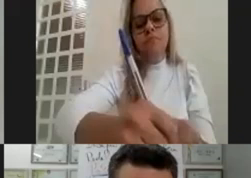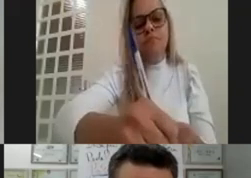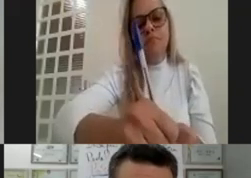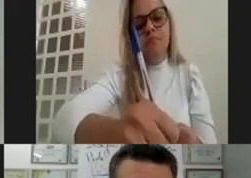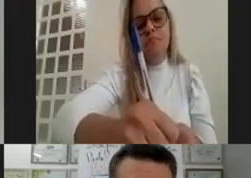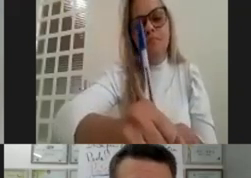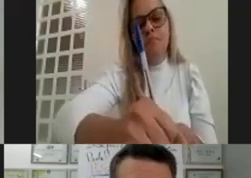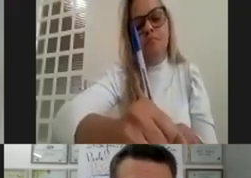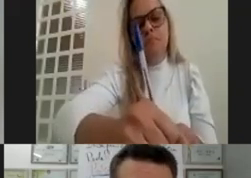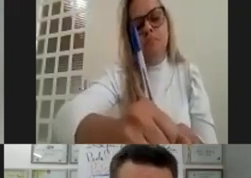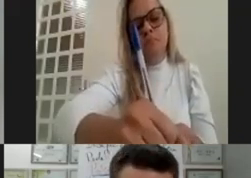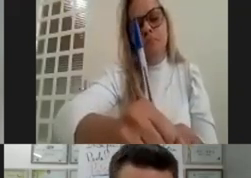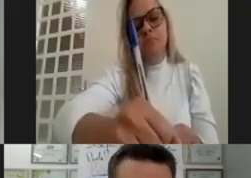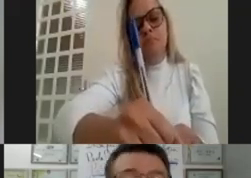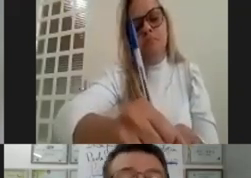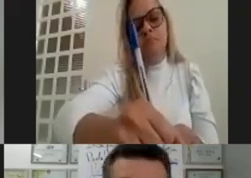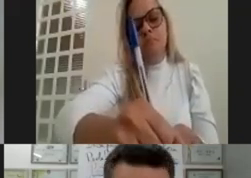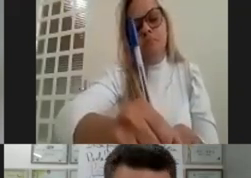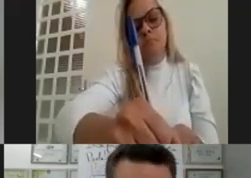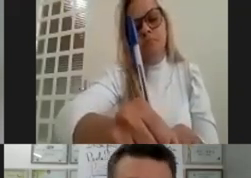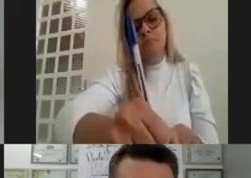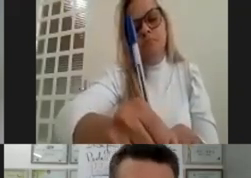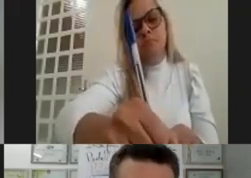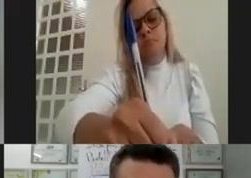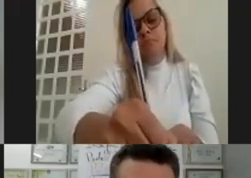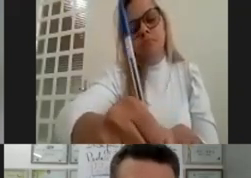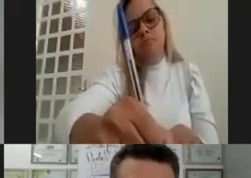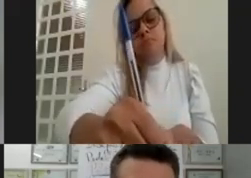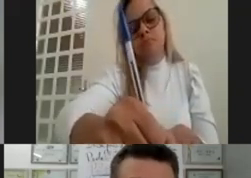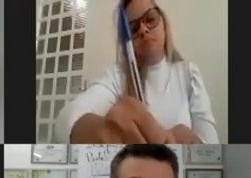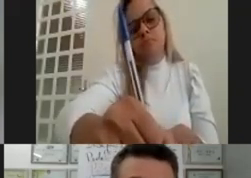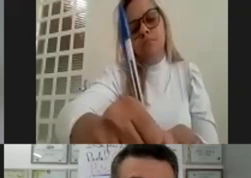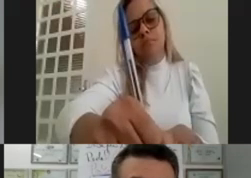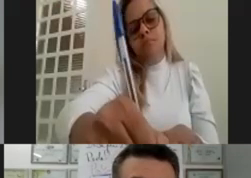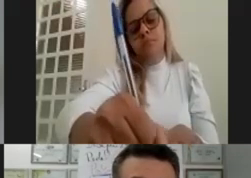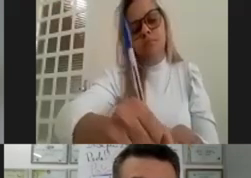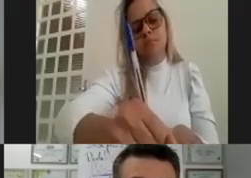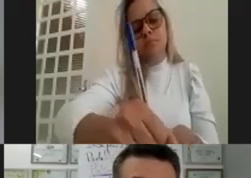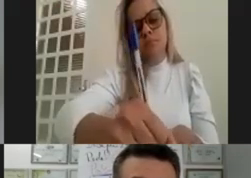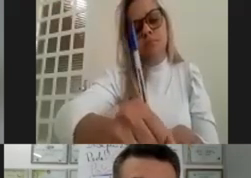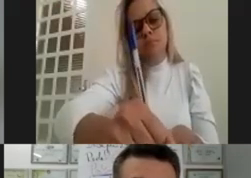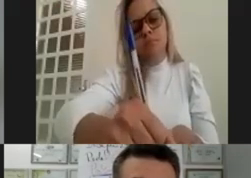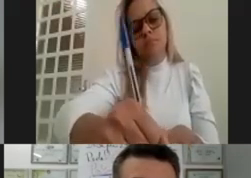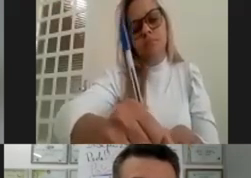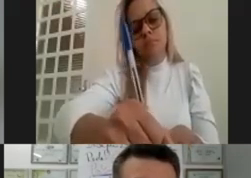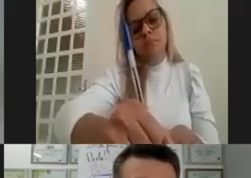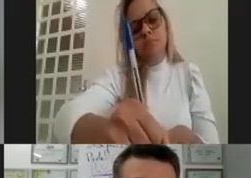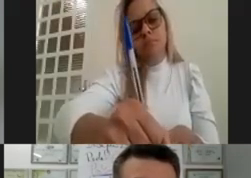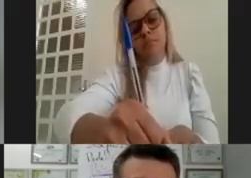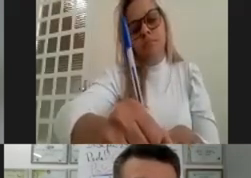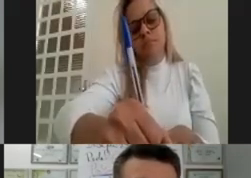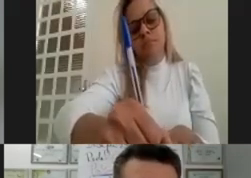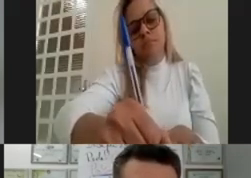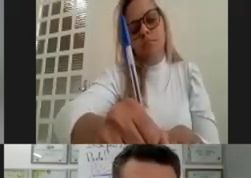tomar chimarrão, como uhum. todo mundo está vendo aqui, eu tomo meu chimarrão, uhum. e aí eu tomei, sempre fazendo chá para o fígado. Uhum. Aí